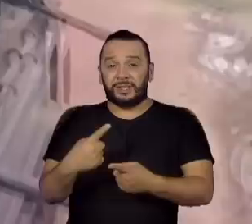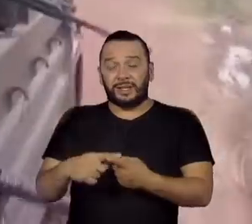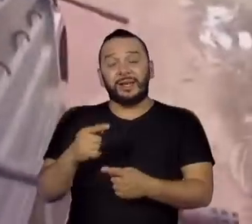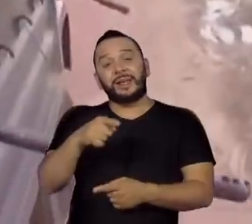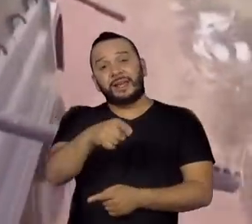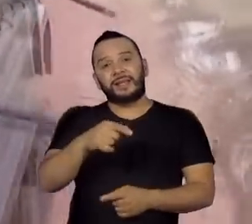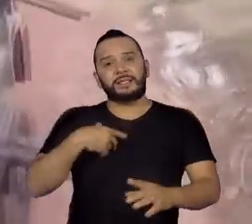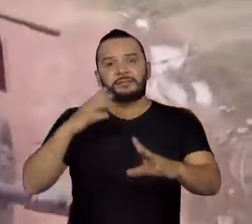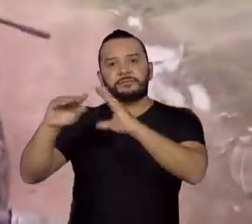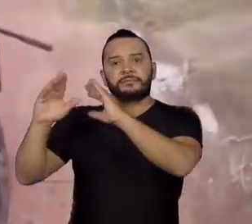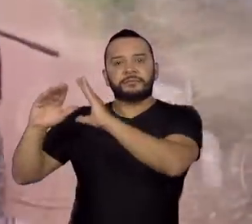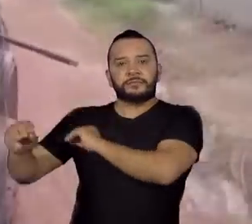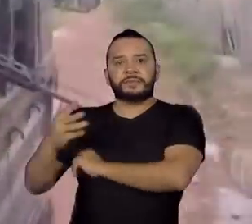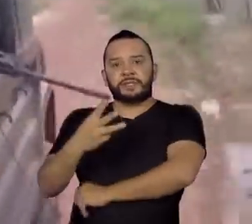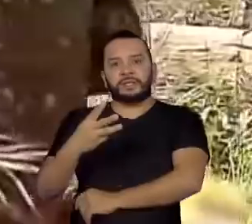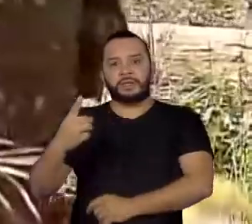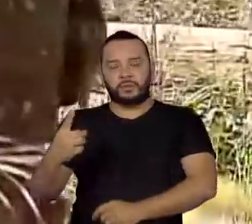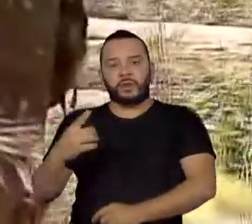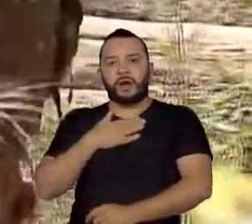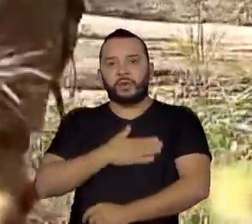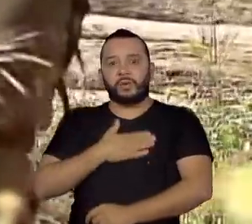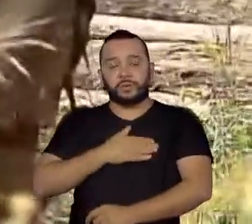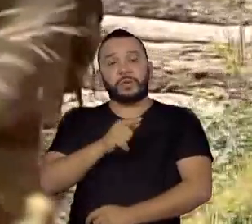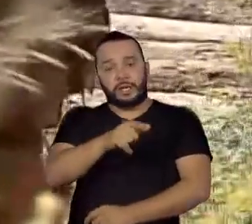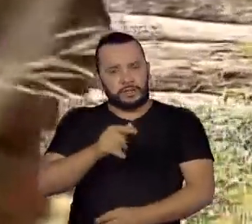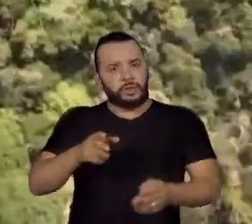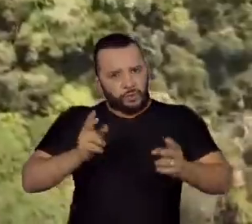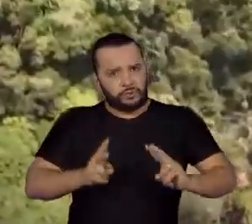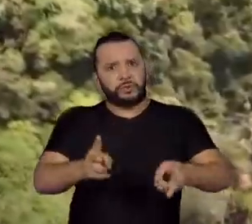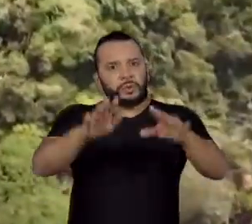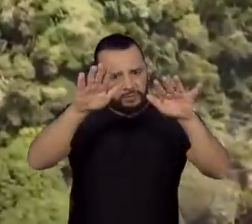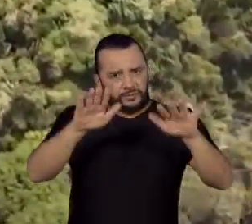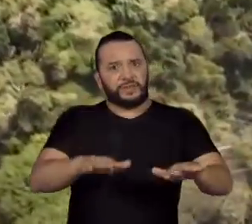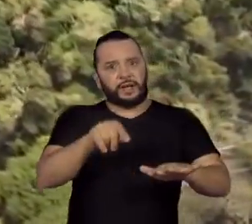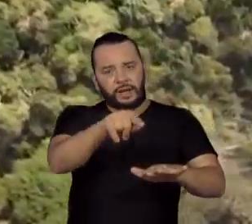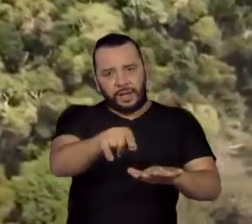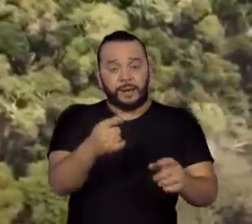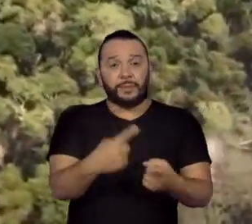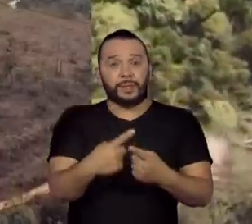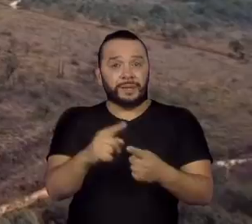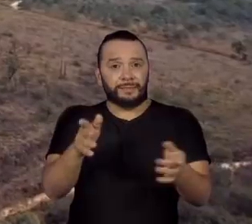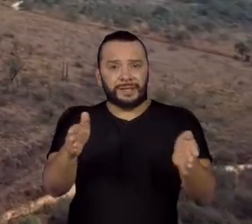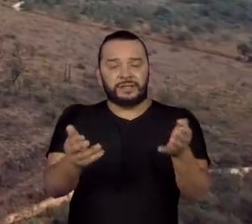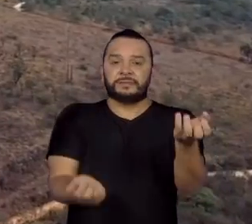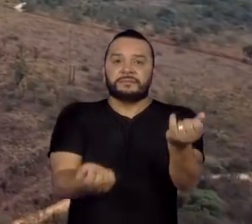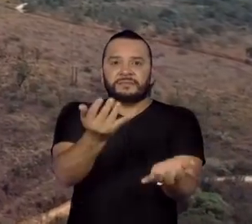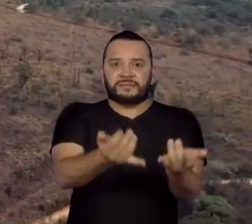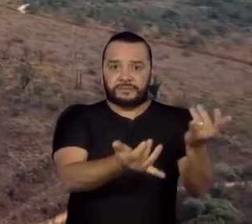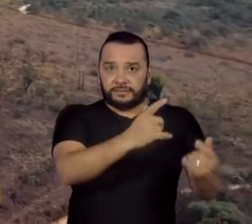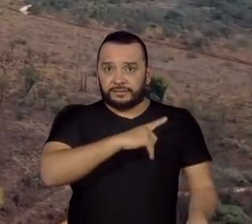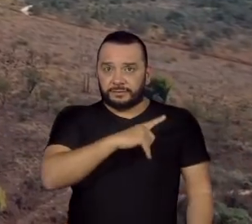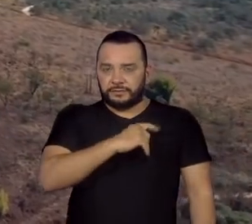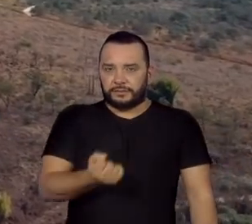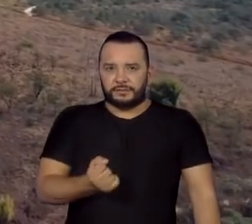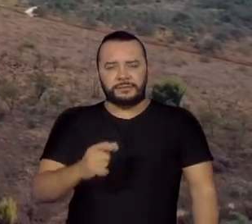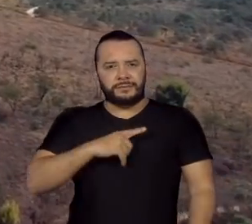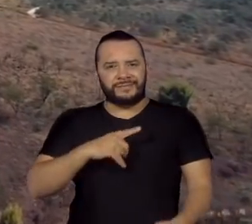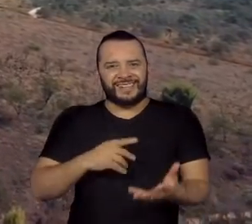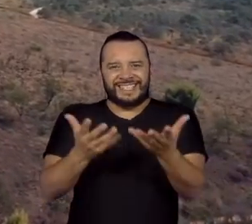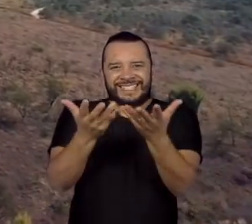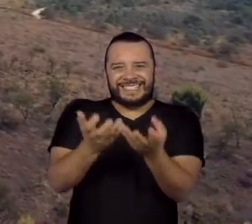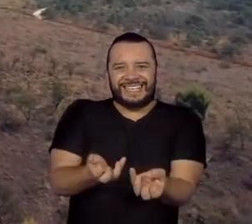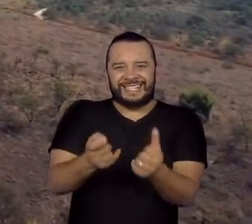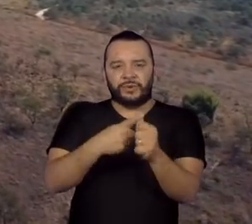de agosto, e assim enfrentar o período mais crítico de queimadas. O tempo seco, o